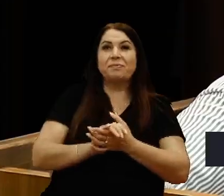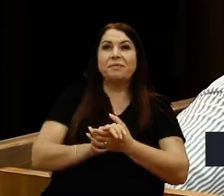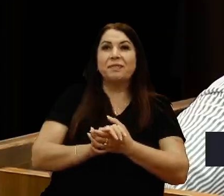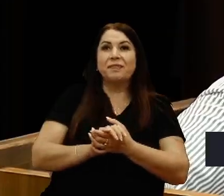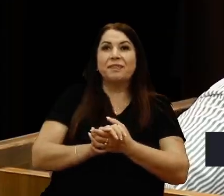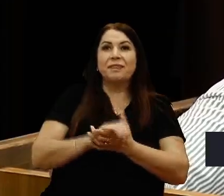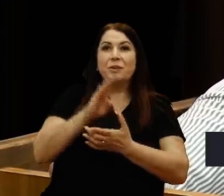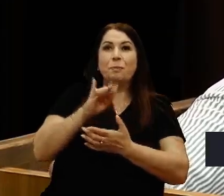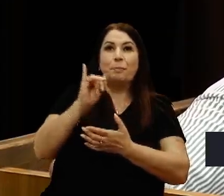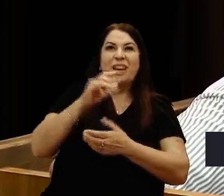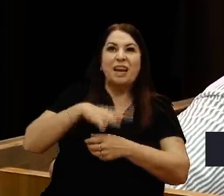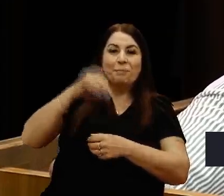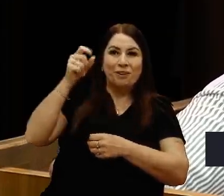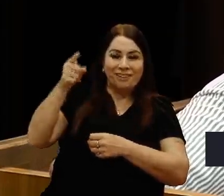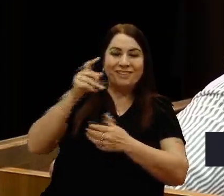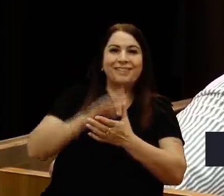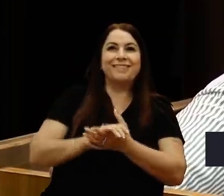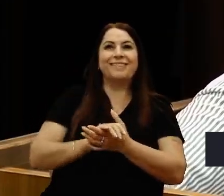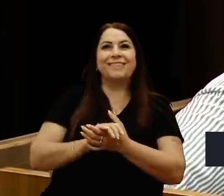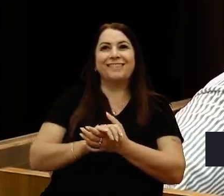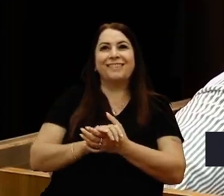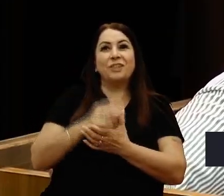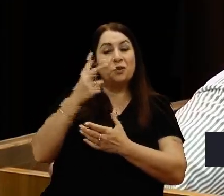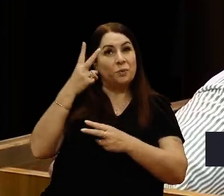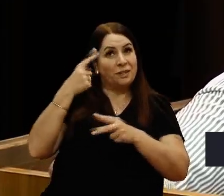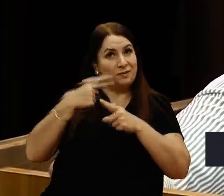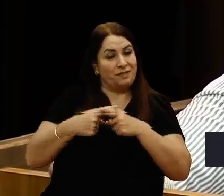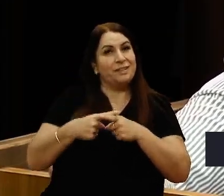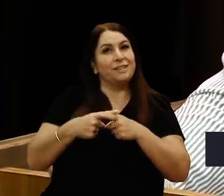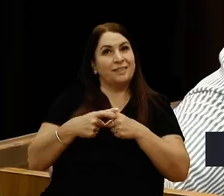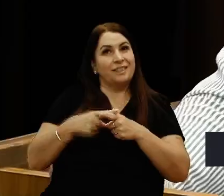o bicampeonato, né? Ele foi 2 vezes